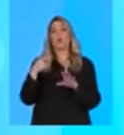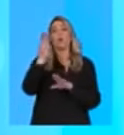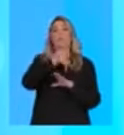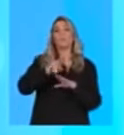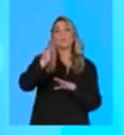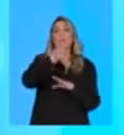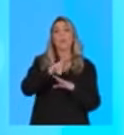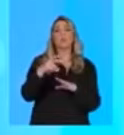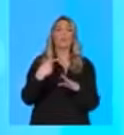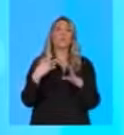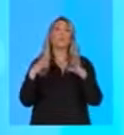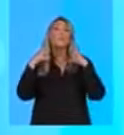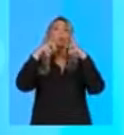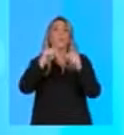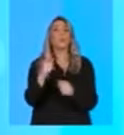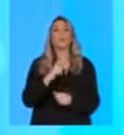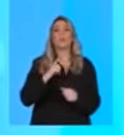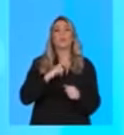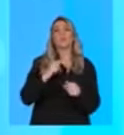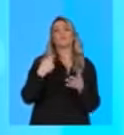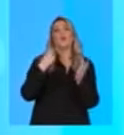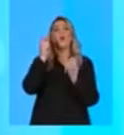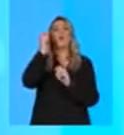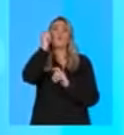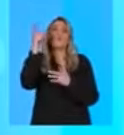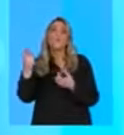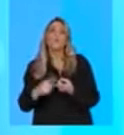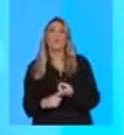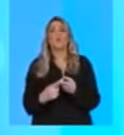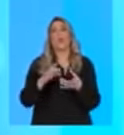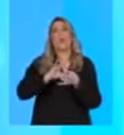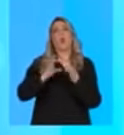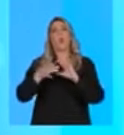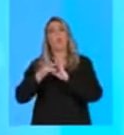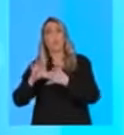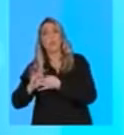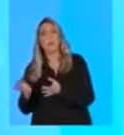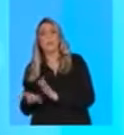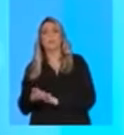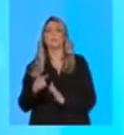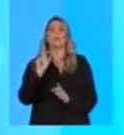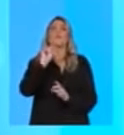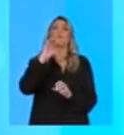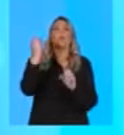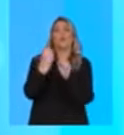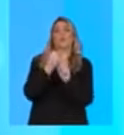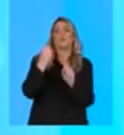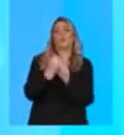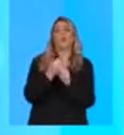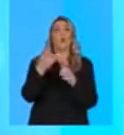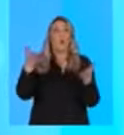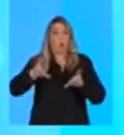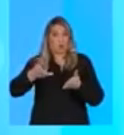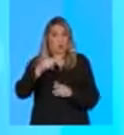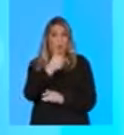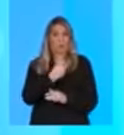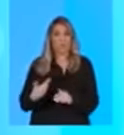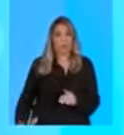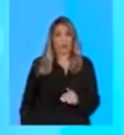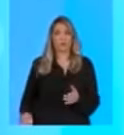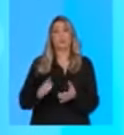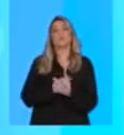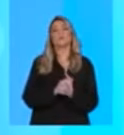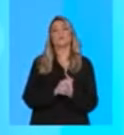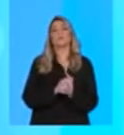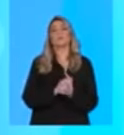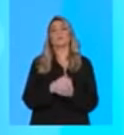olímpicas os equipamentos de Cultura os equipamentos que foram construídos no atual governo e que são as